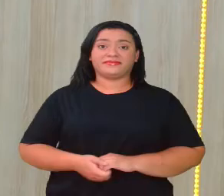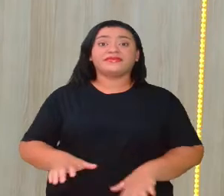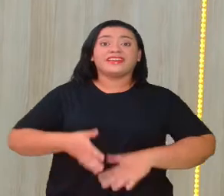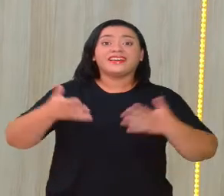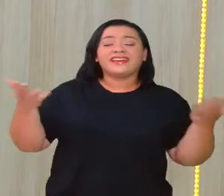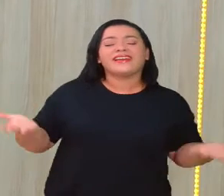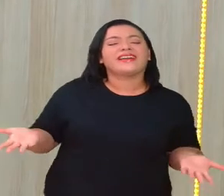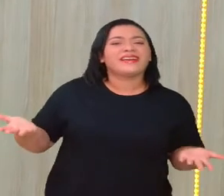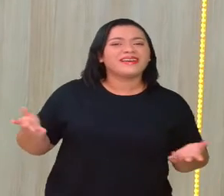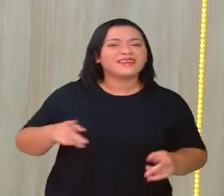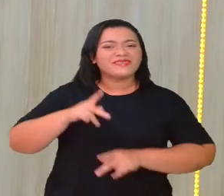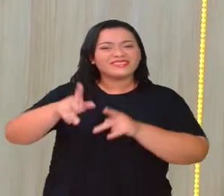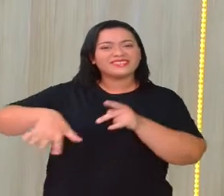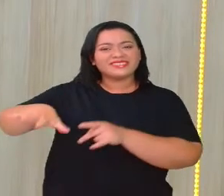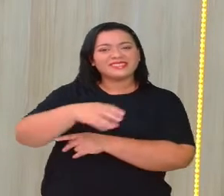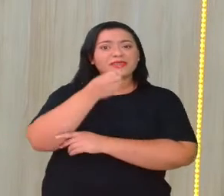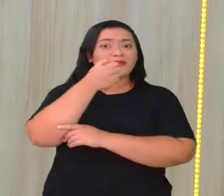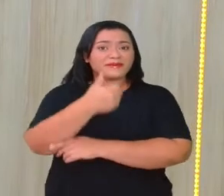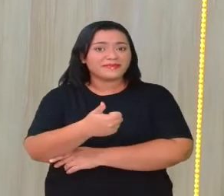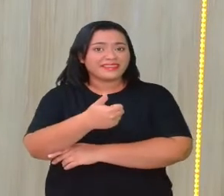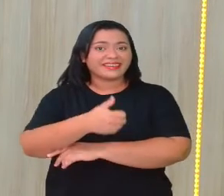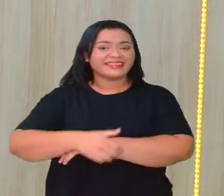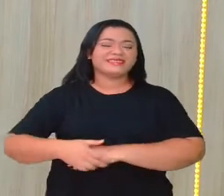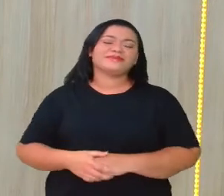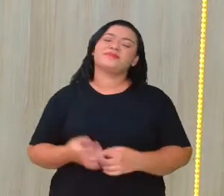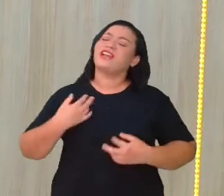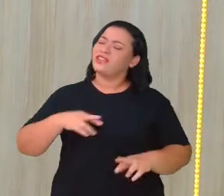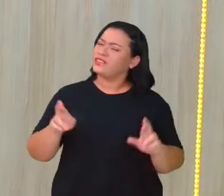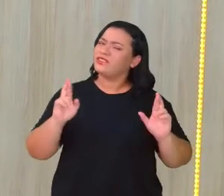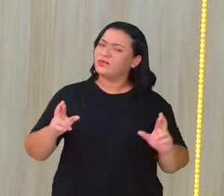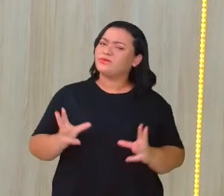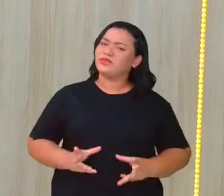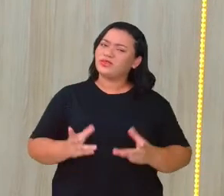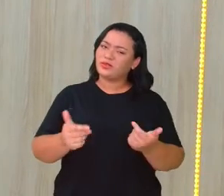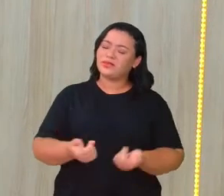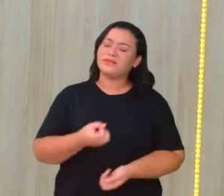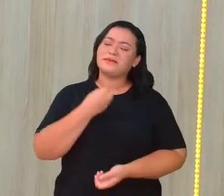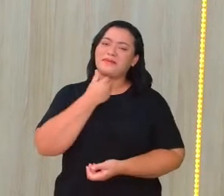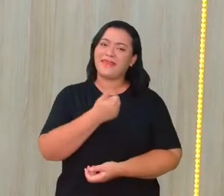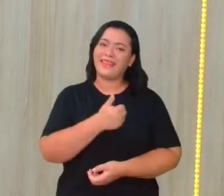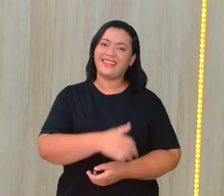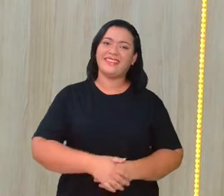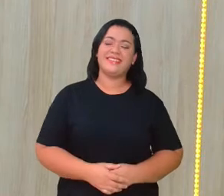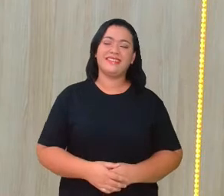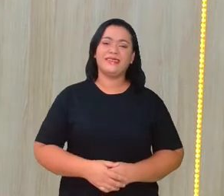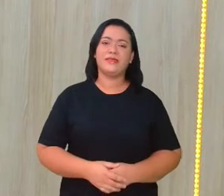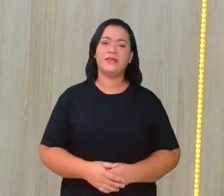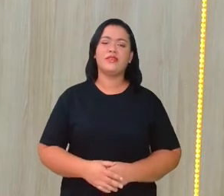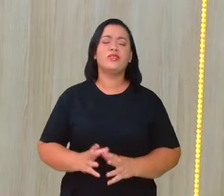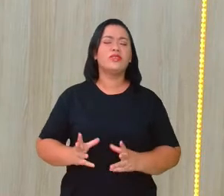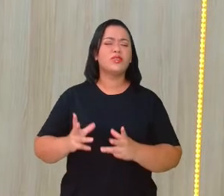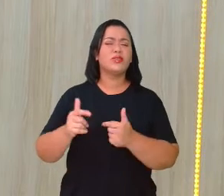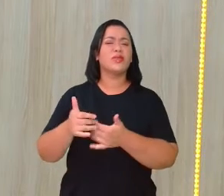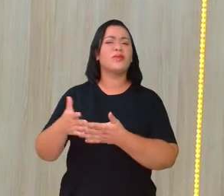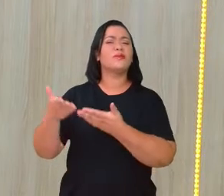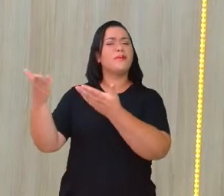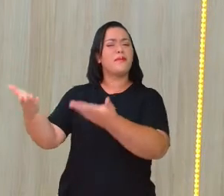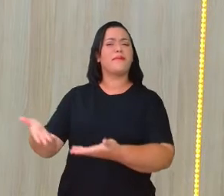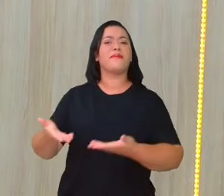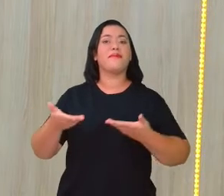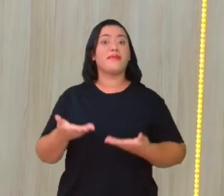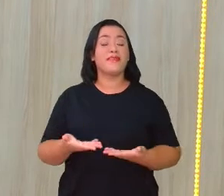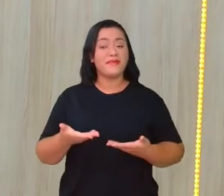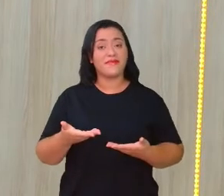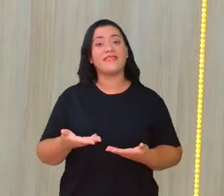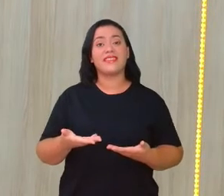E aí, meu povo, tudo bem com vocês? Espero que todos e todas estejam bem. Sejam todos e todas bem-vindos